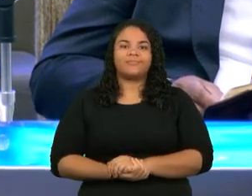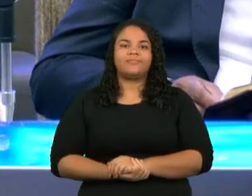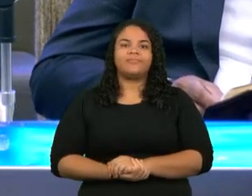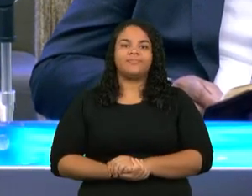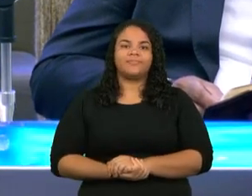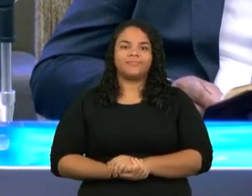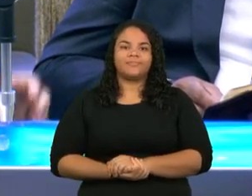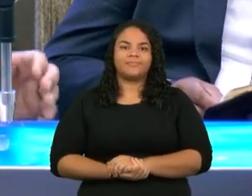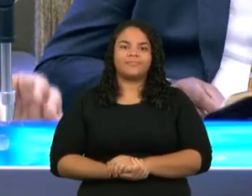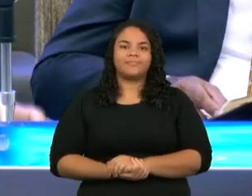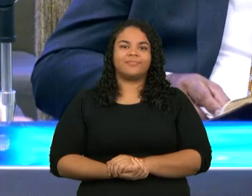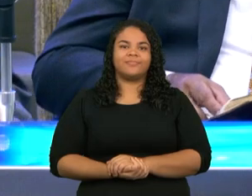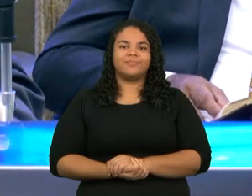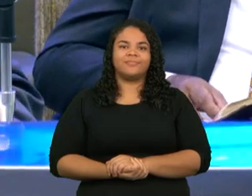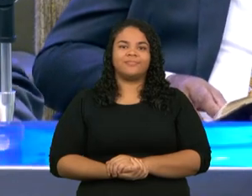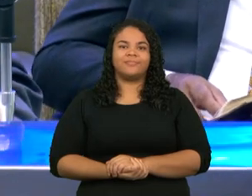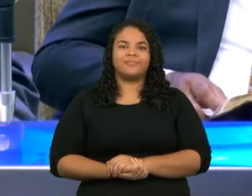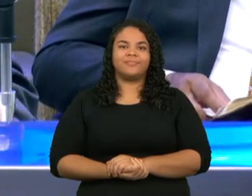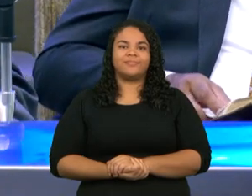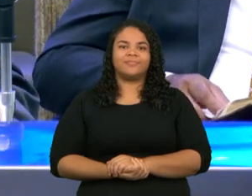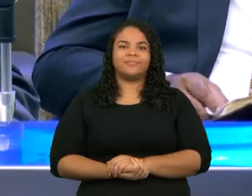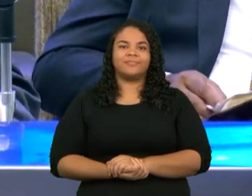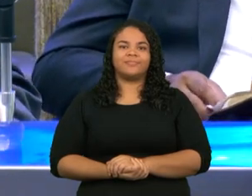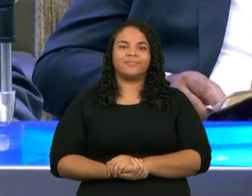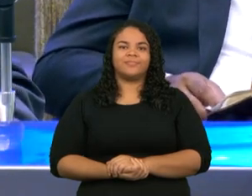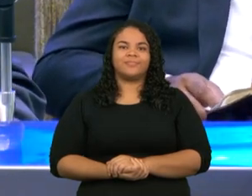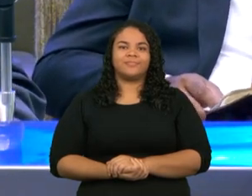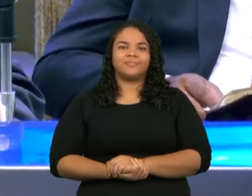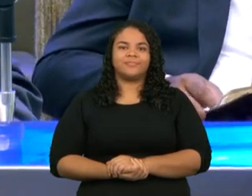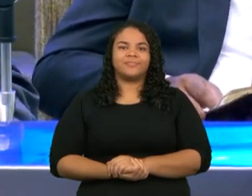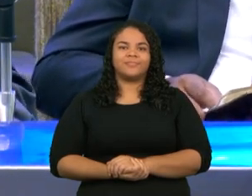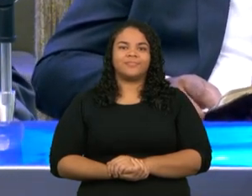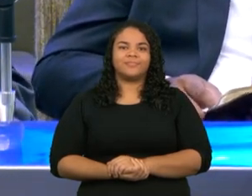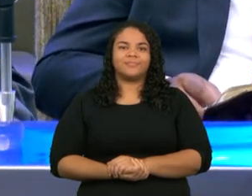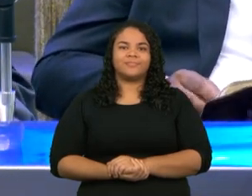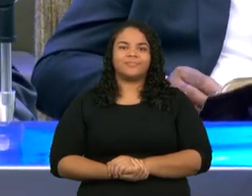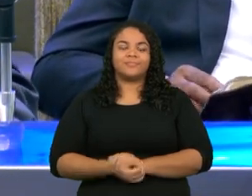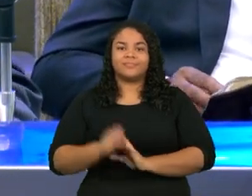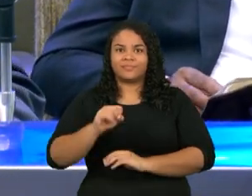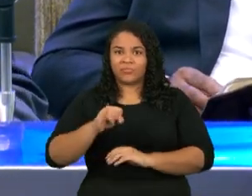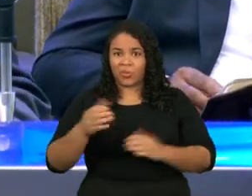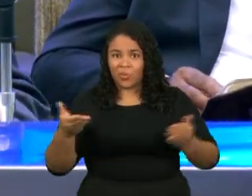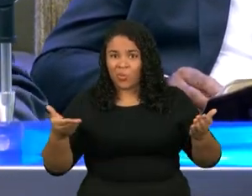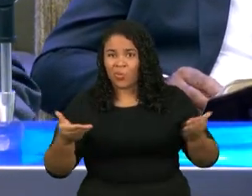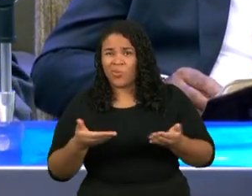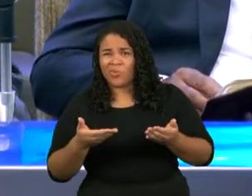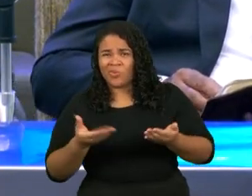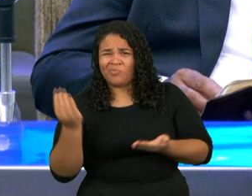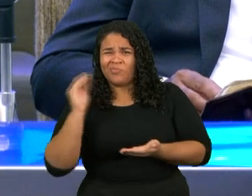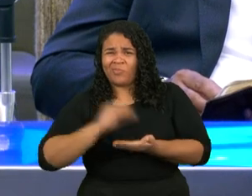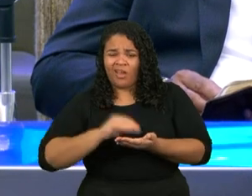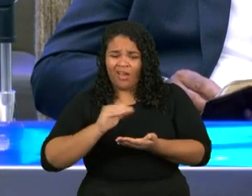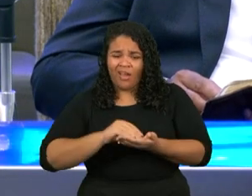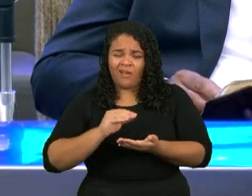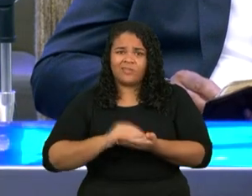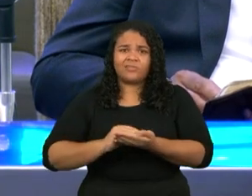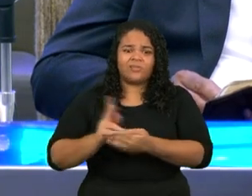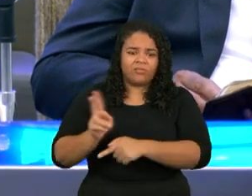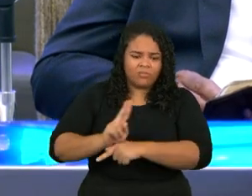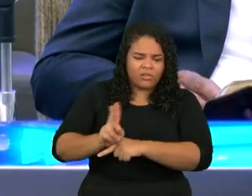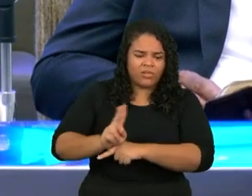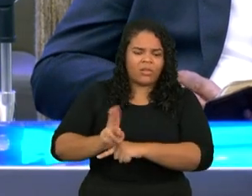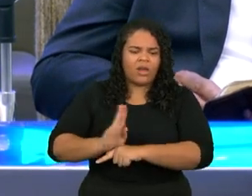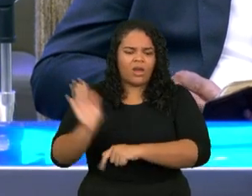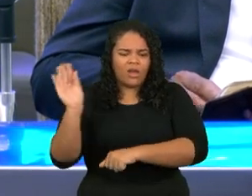bumerangue não ele vai o nosso descuido fará com que colhemos